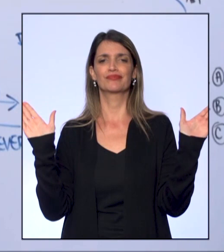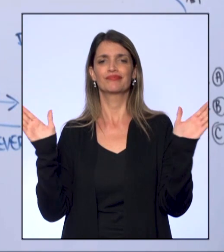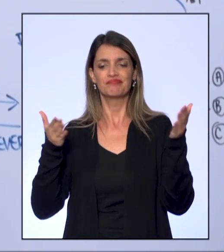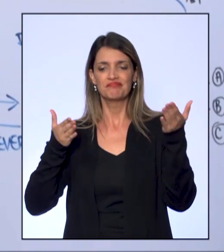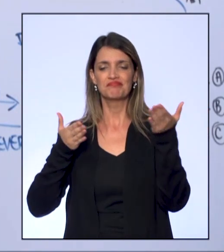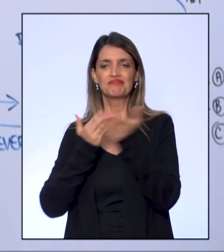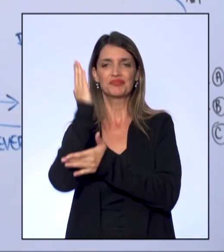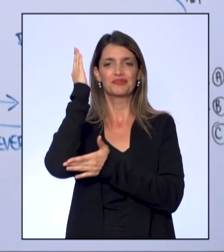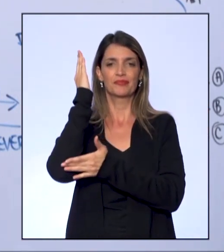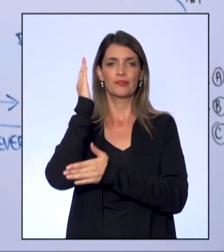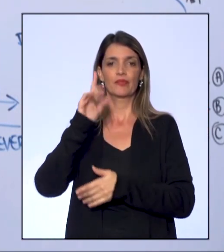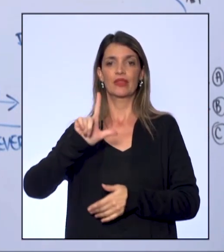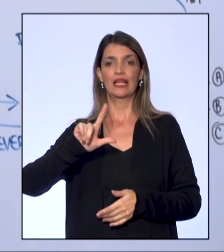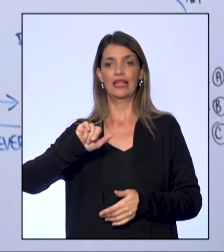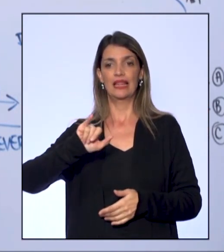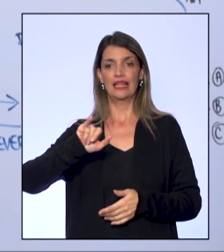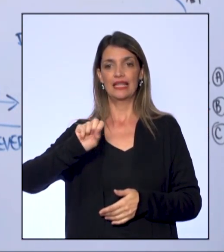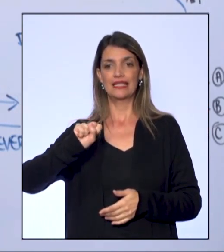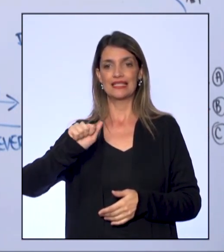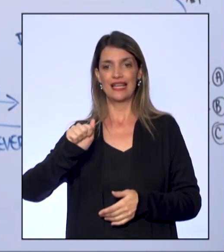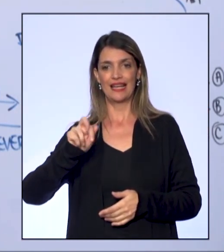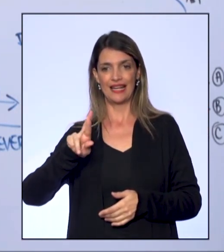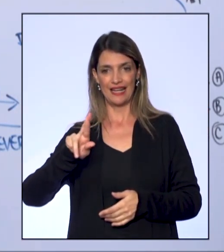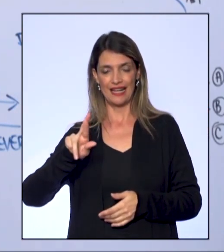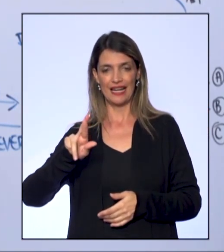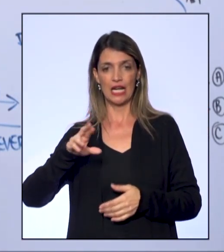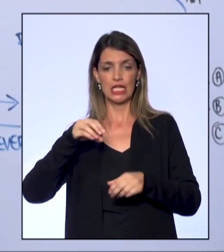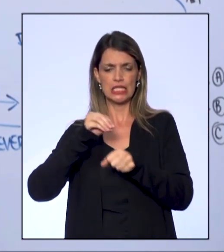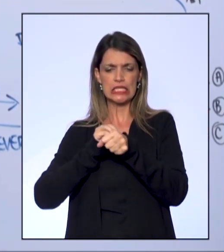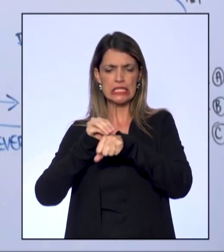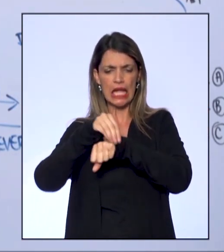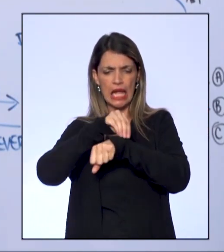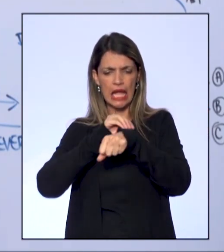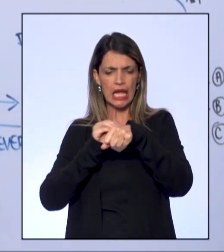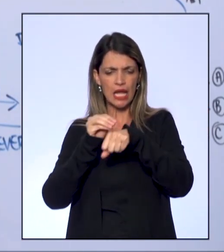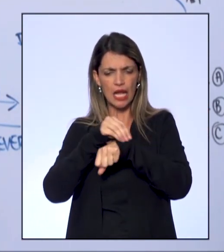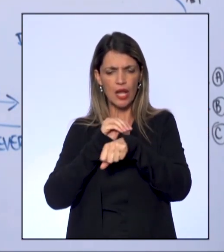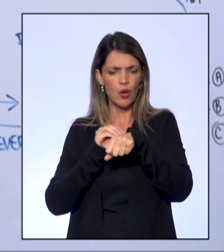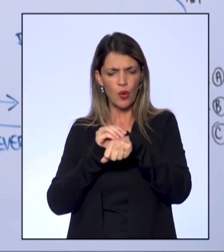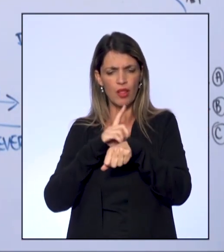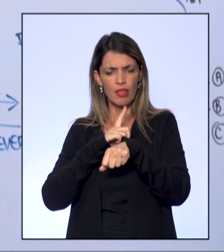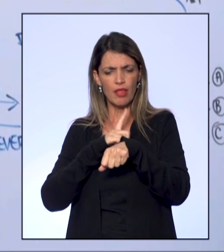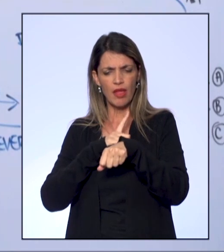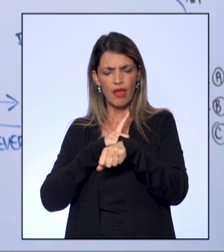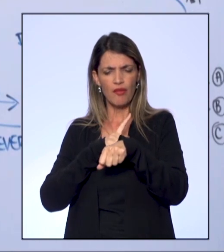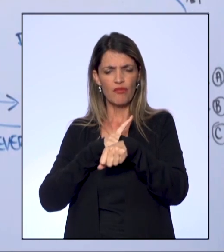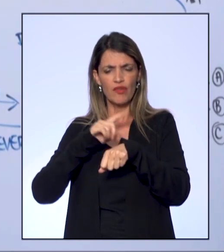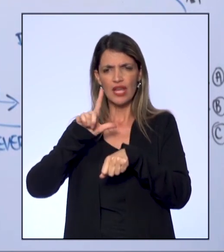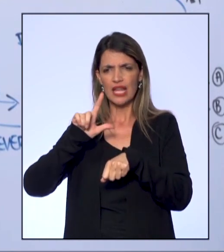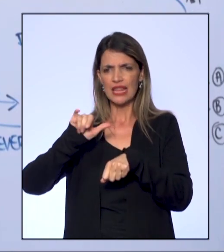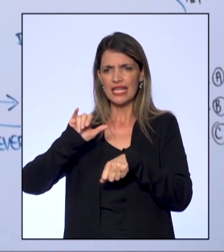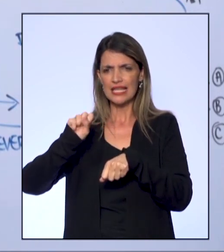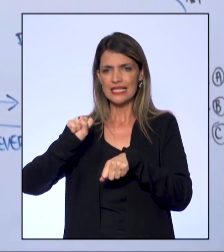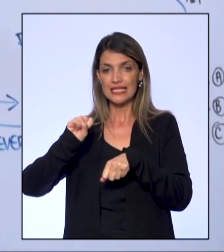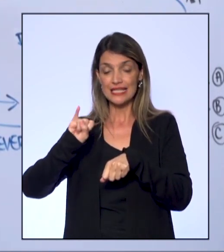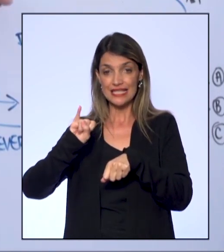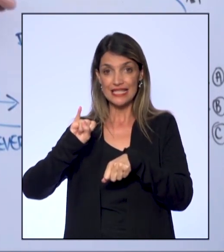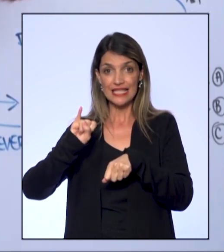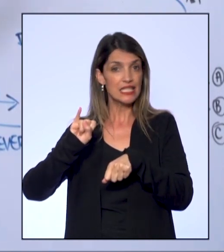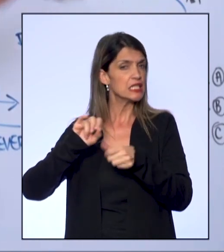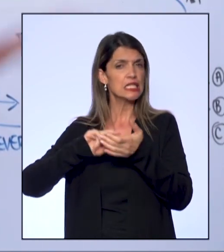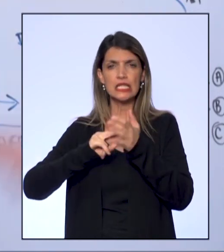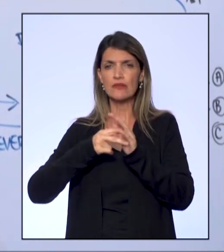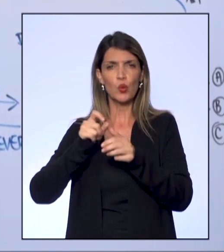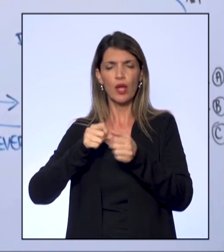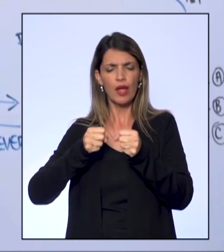que você escutar o termo lisar a célula sofreu uma lise, quer dizer que a célula rompeu. Então, galera, é muito fácil. O ciclo